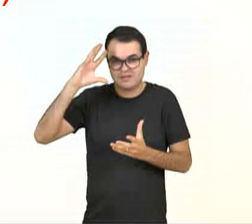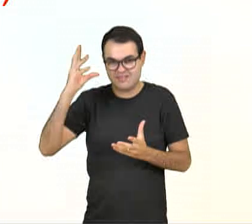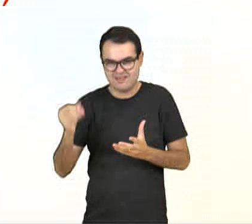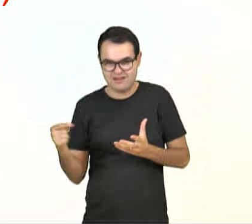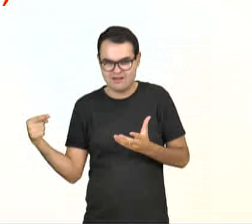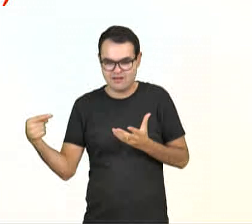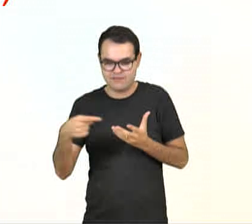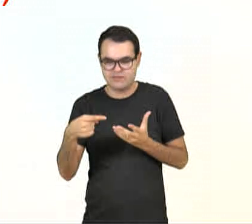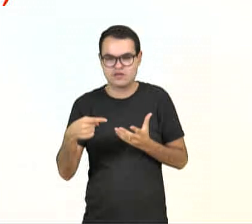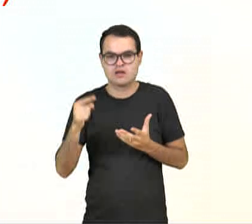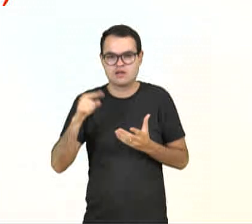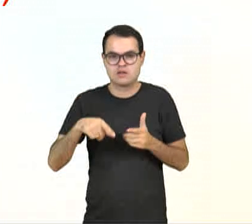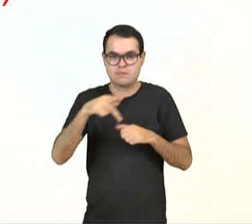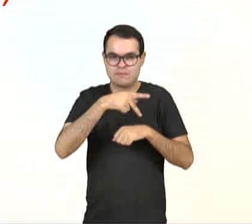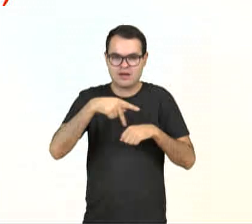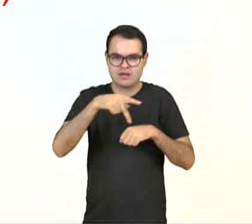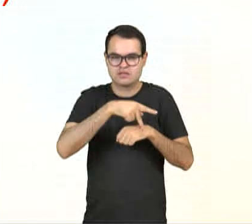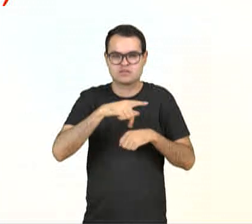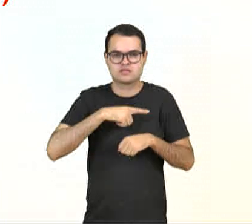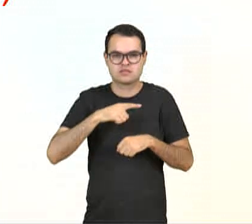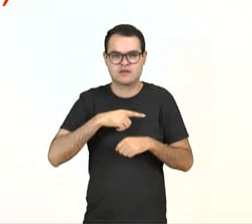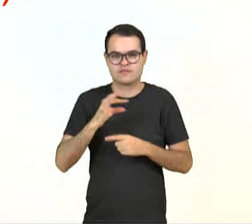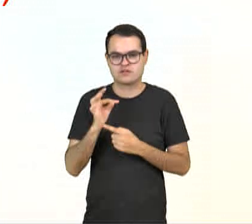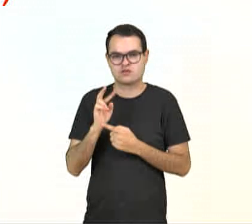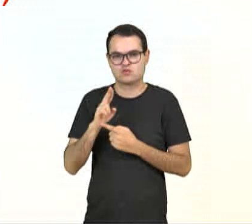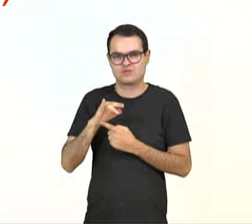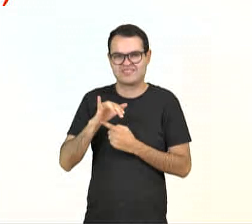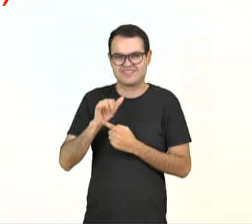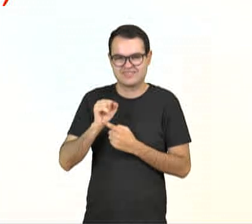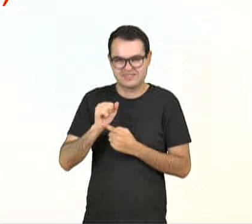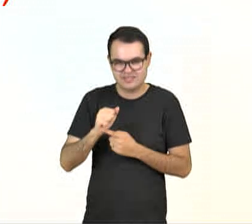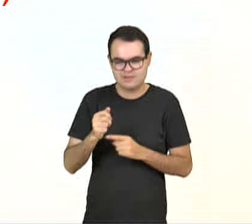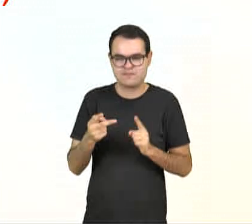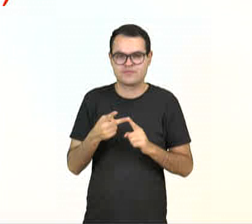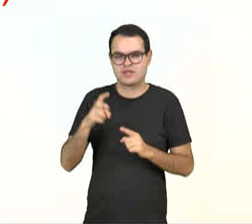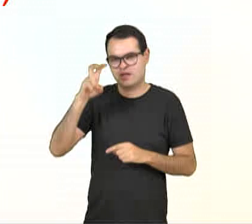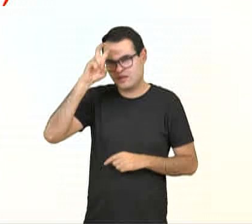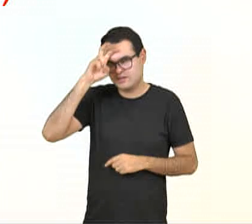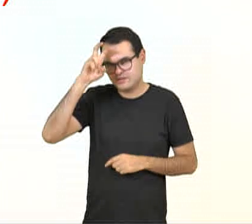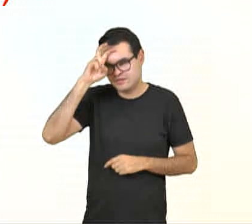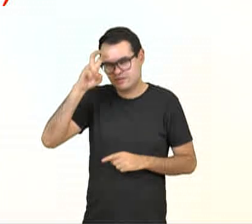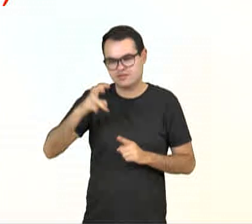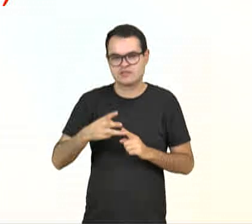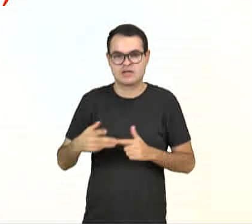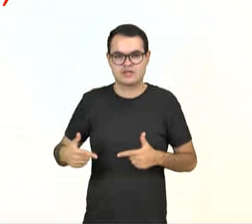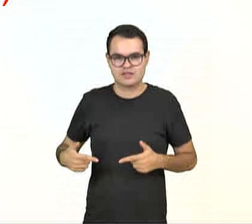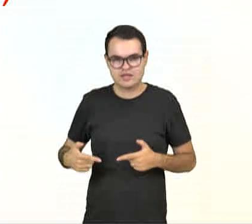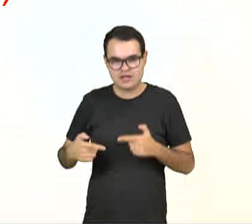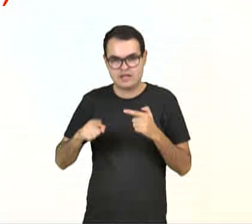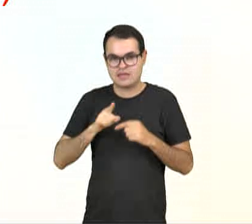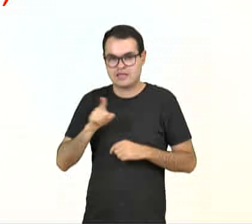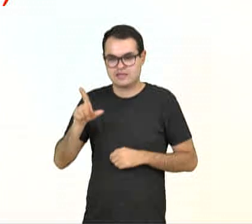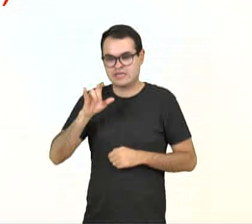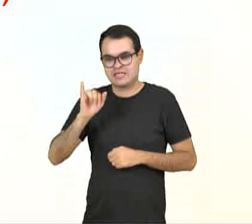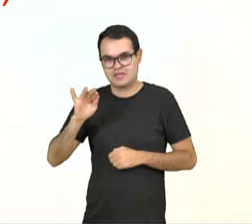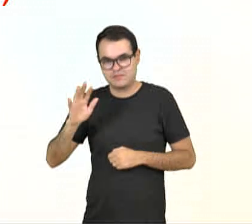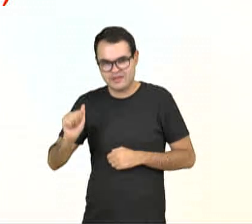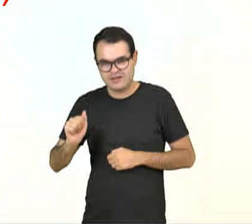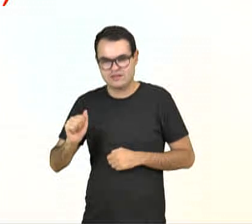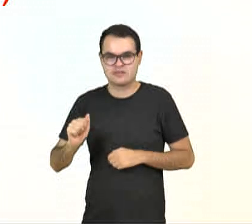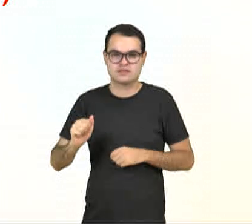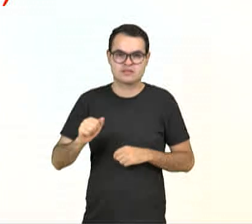manifestações? Houve revolução na Tunísia, Egito, uma guerra civil na Líbia e na